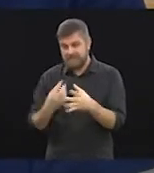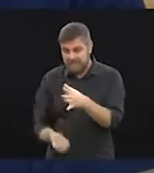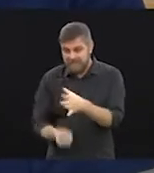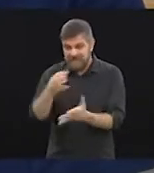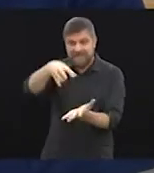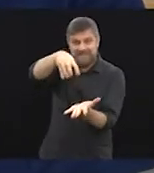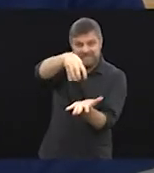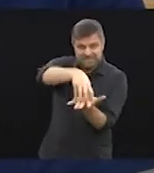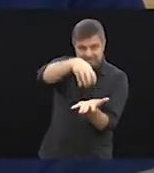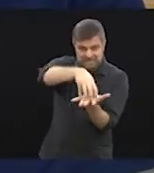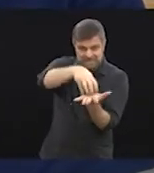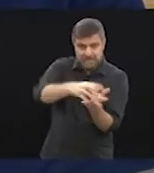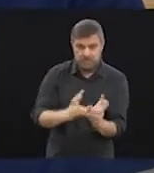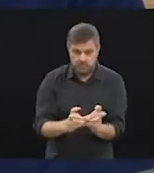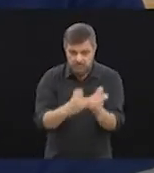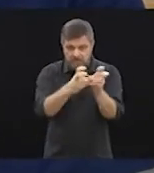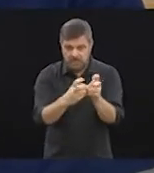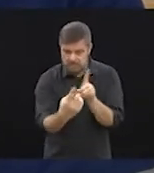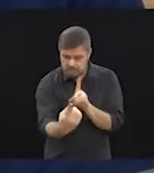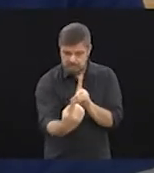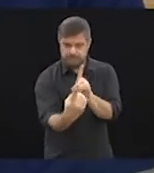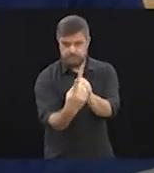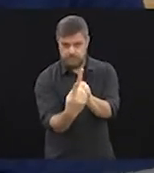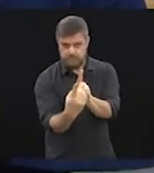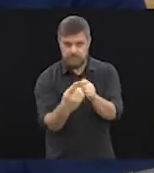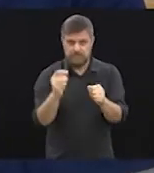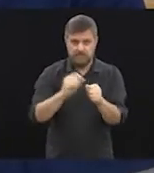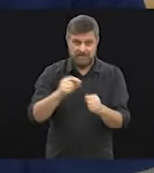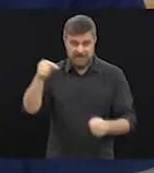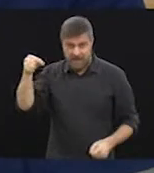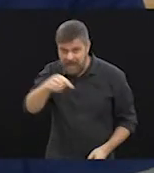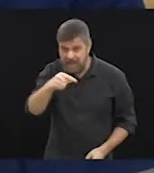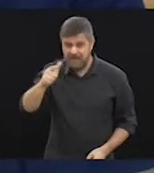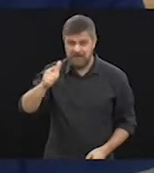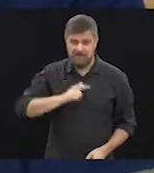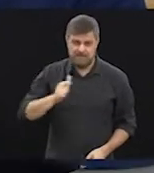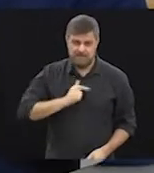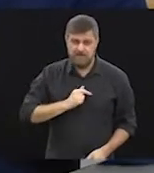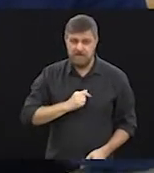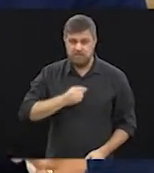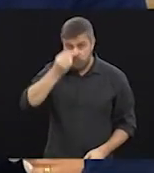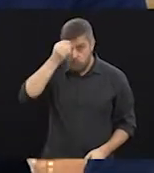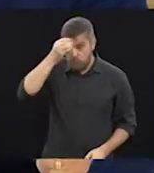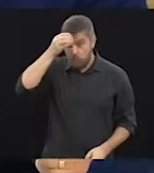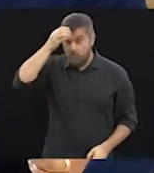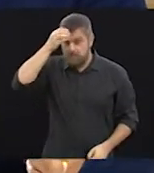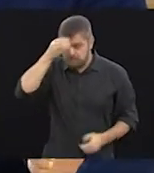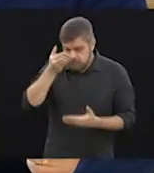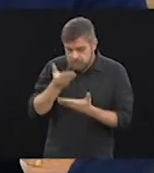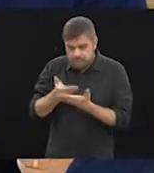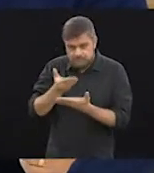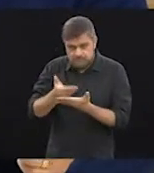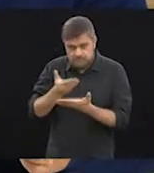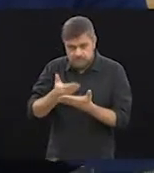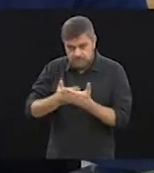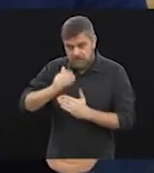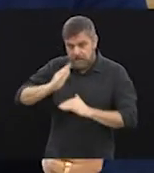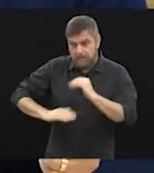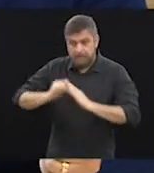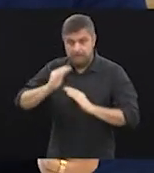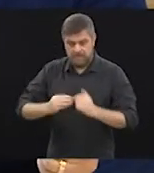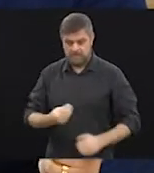criar centros integrados de câncer que possam incorporar desde o conhecimento,